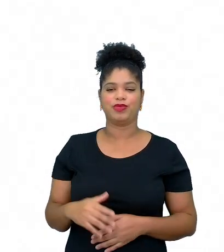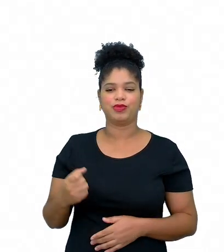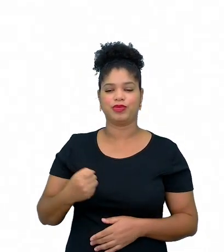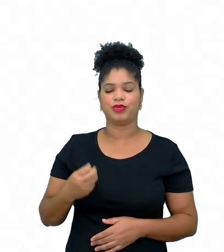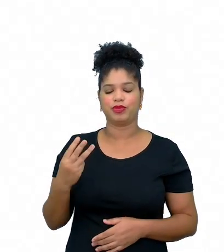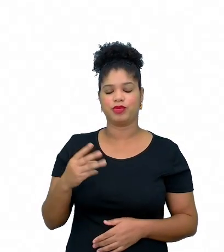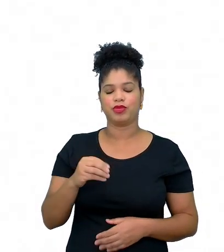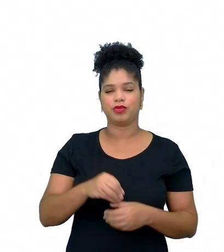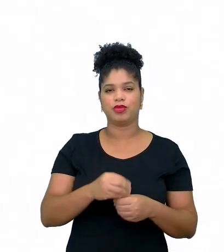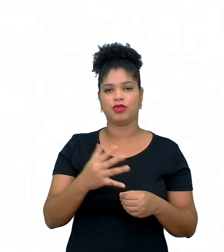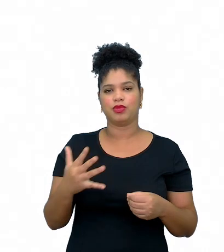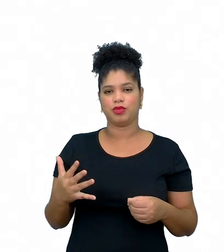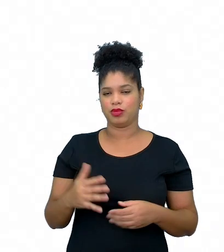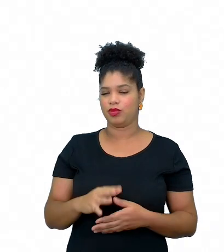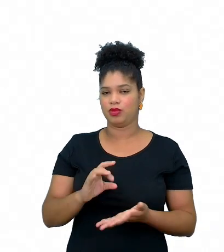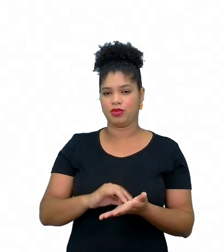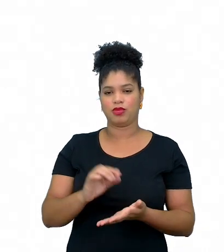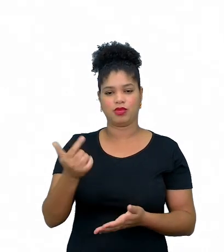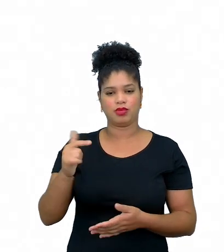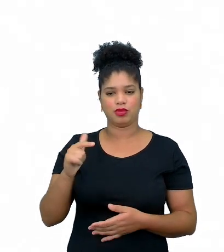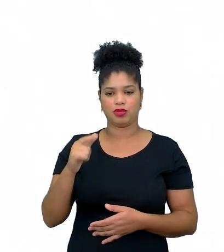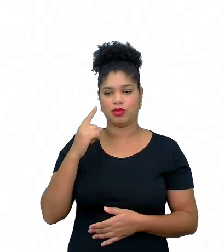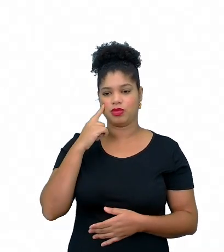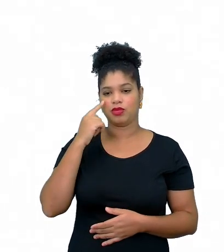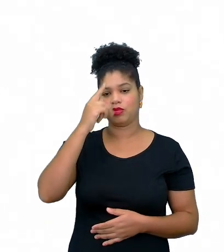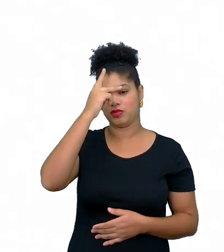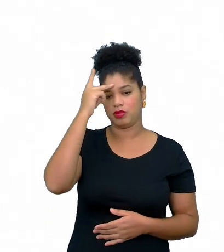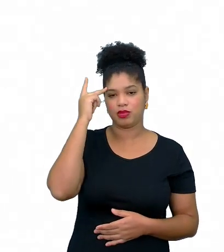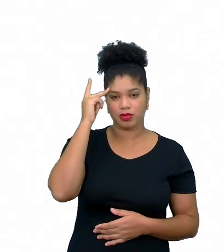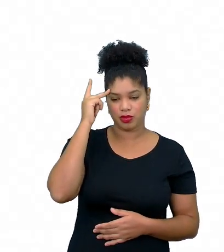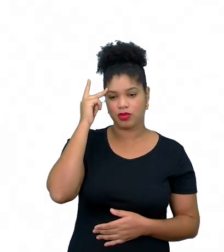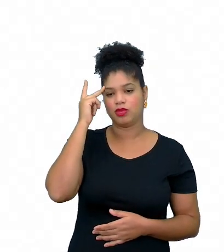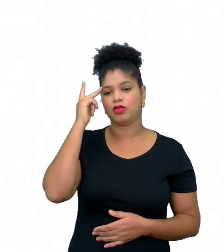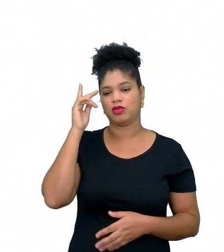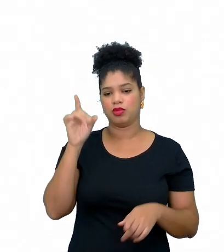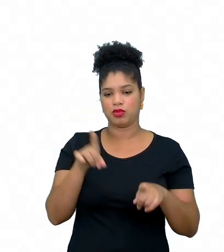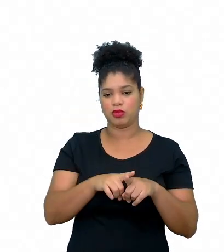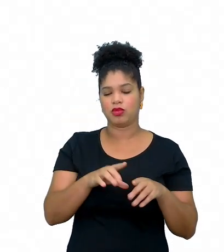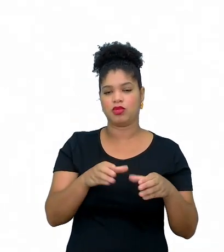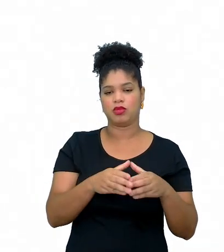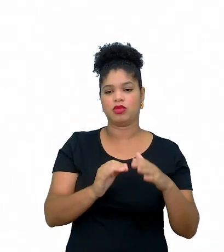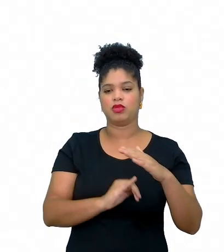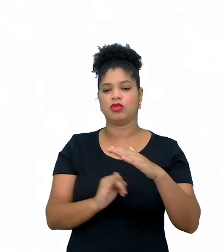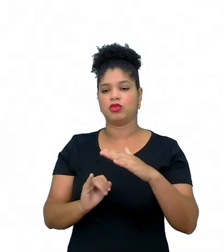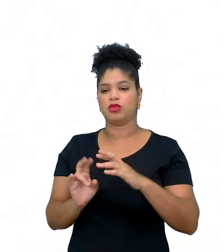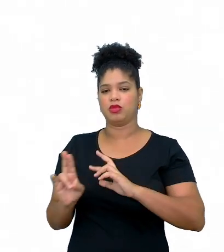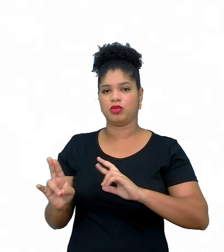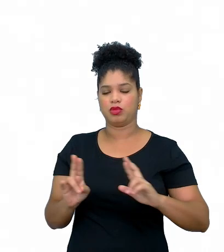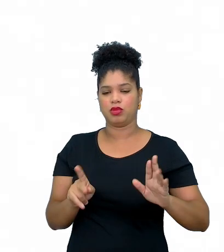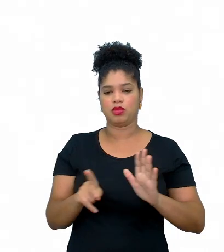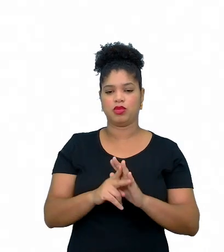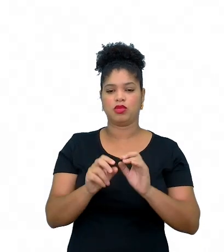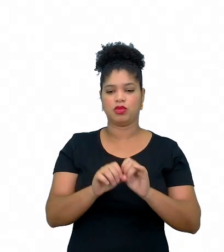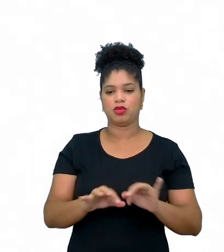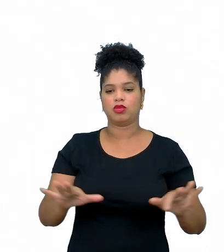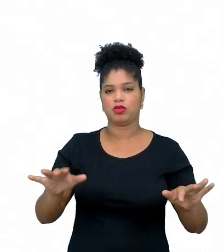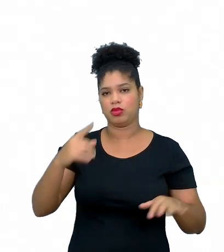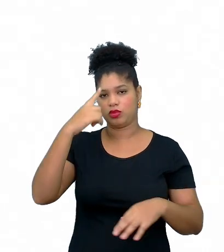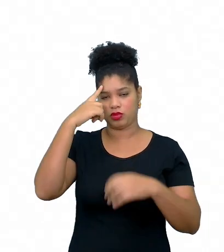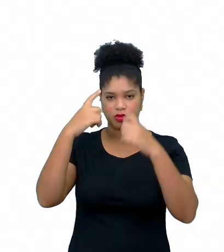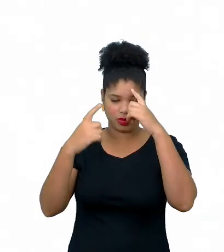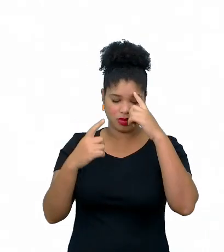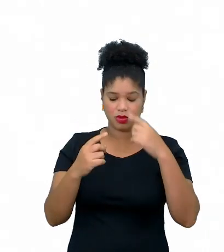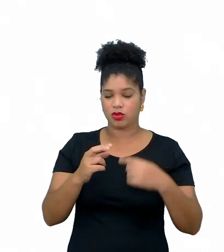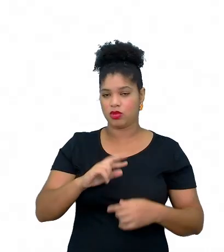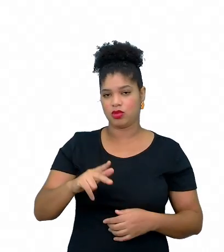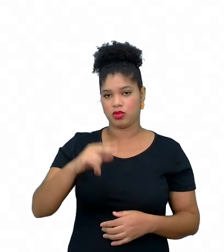3, conteúdo impostor. Quando fontes, pessoas, instituições, entidades têm seus nomes usados para a divulgação de ideias que não